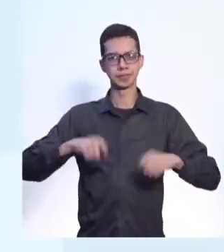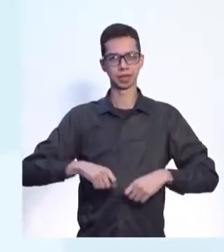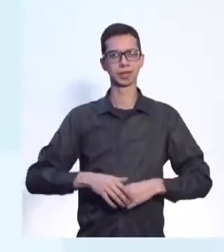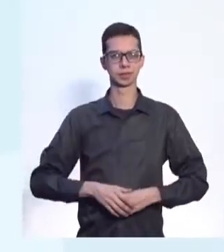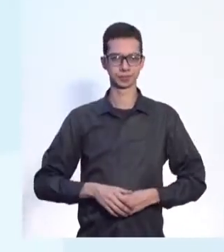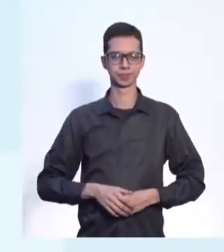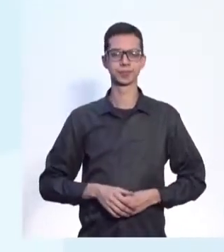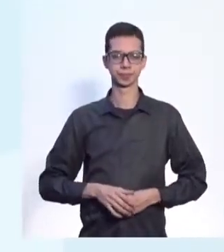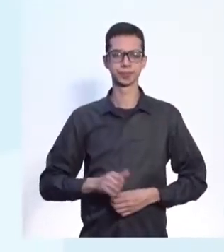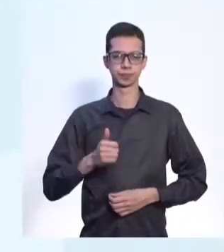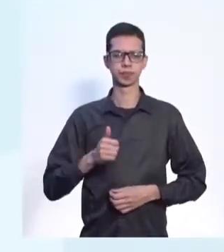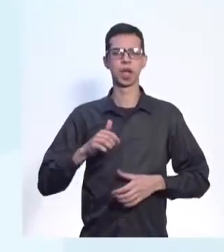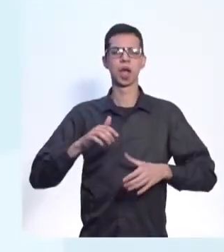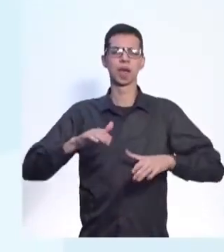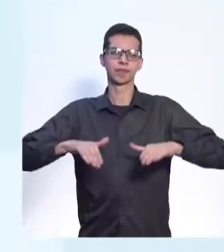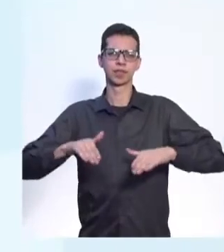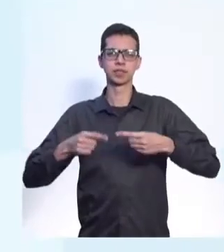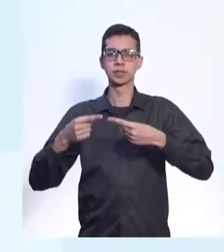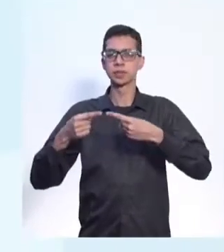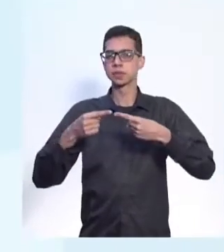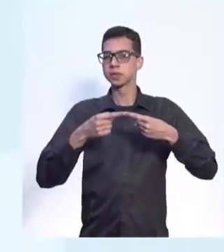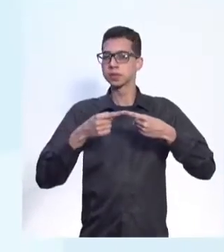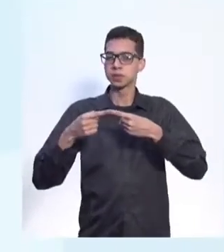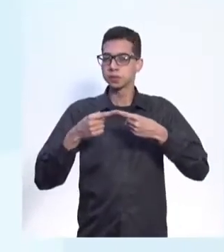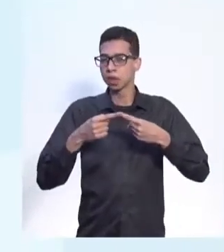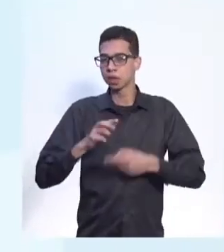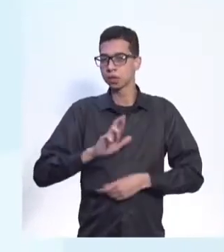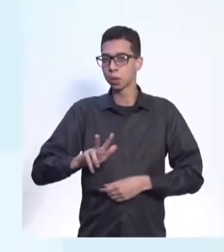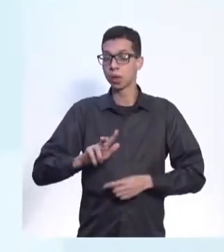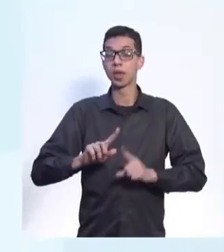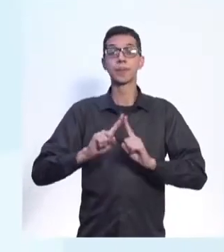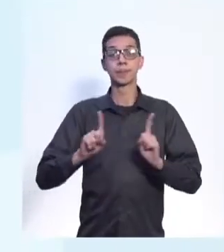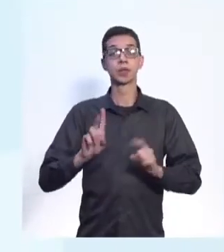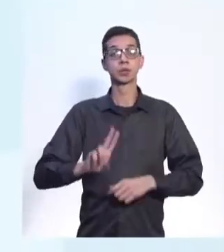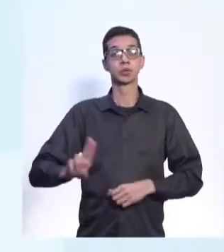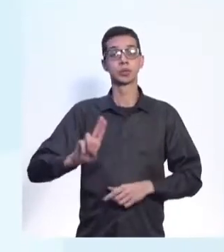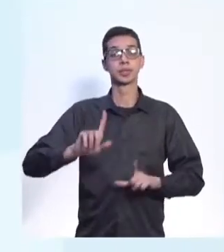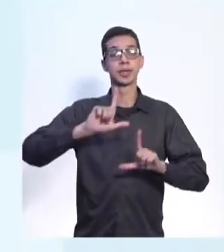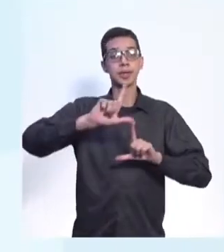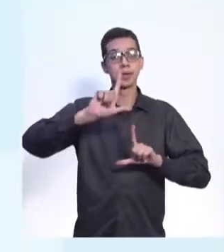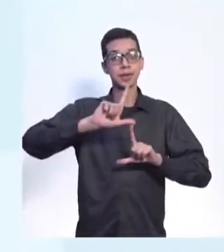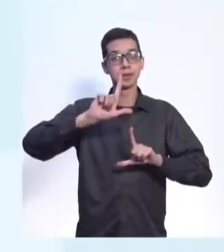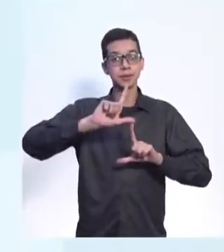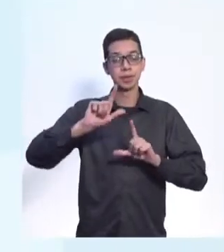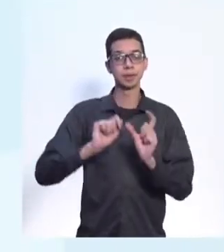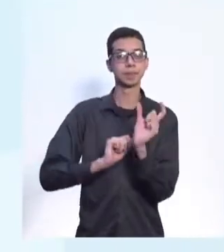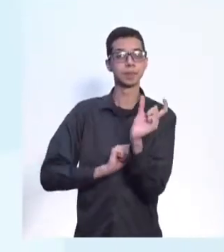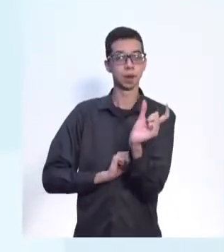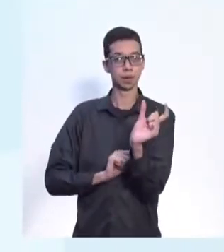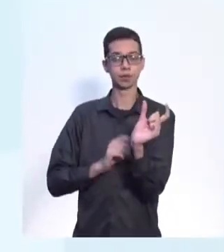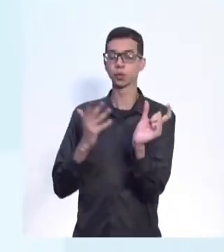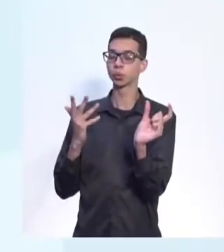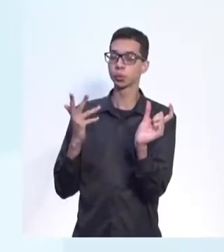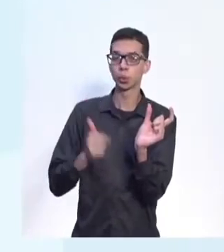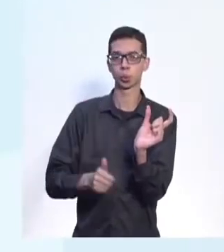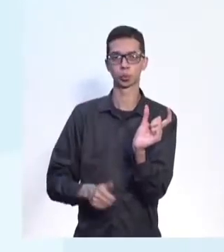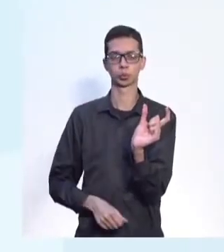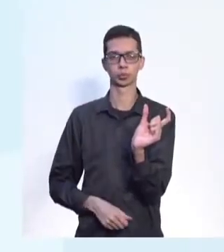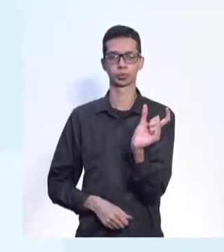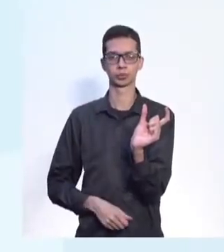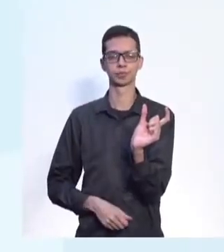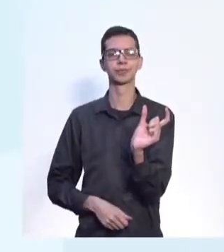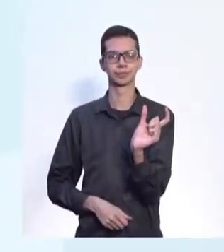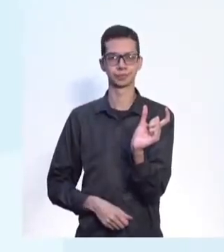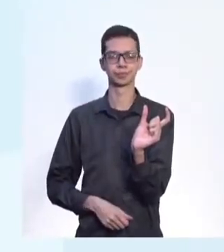com sentido, mas usando sim todas as letras originais da palavra. Todas as letras que você